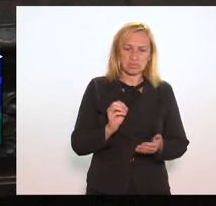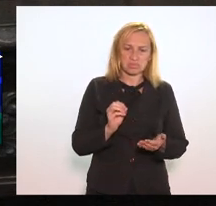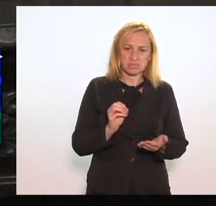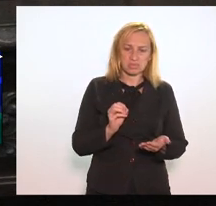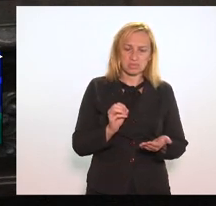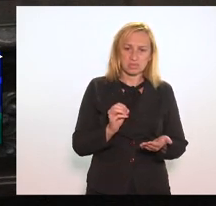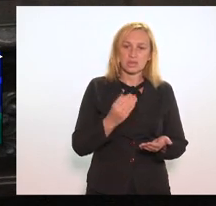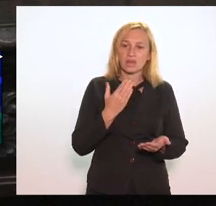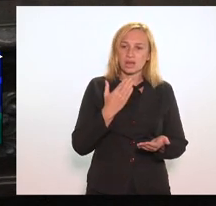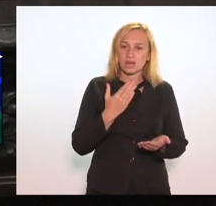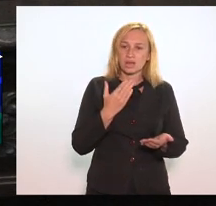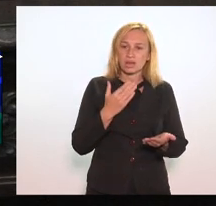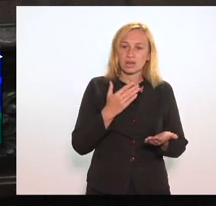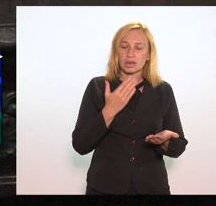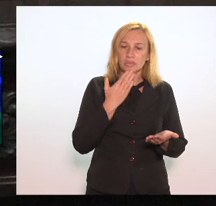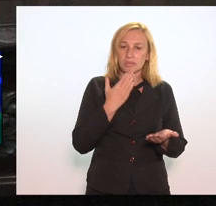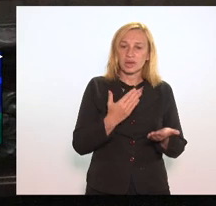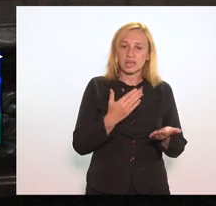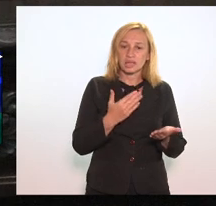mandando todo mundo ouvir